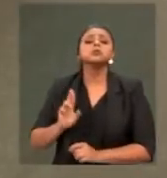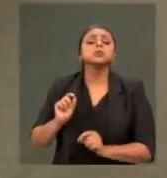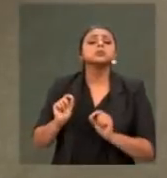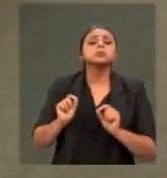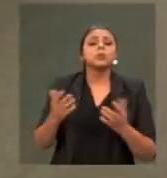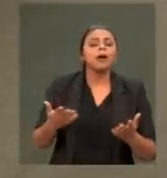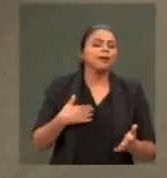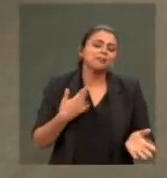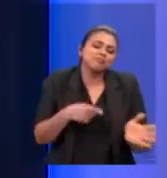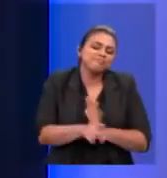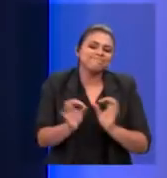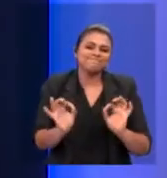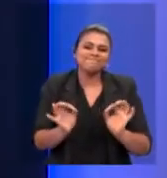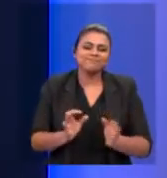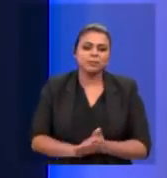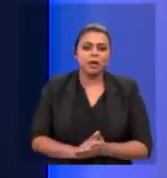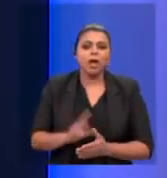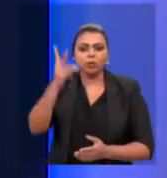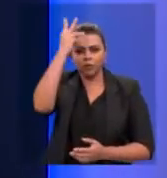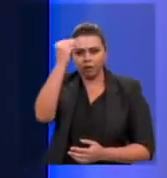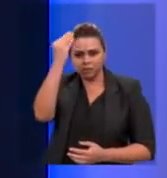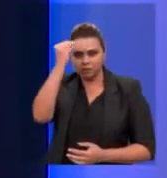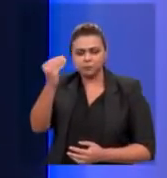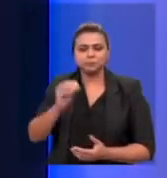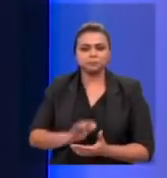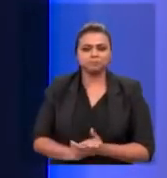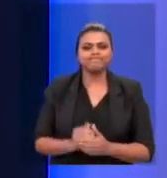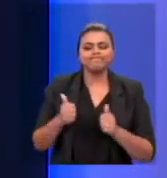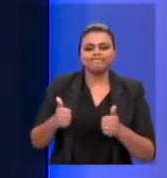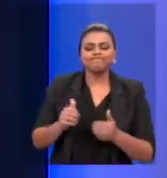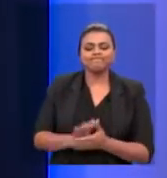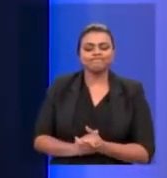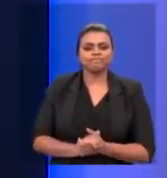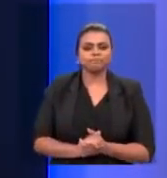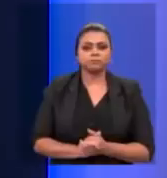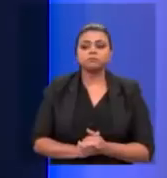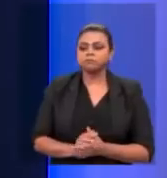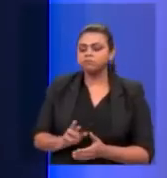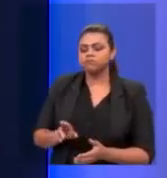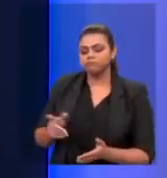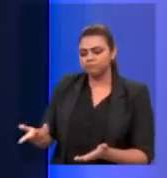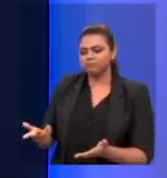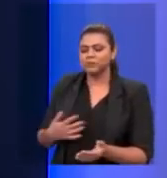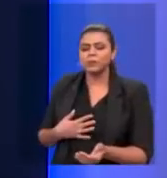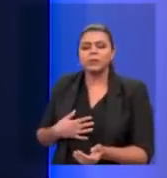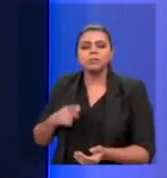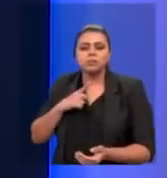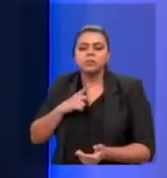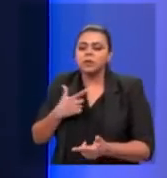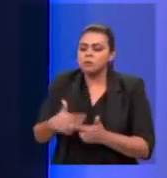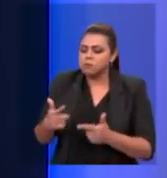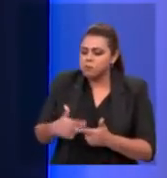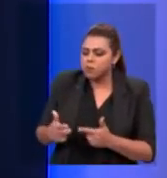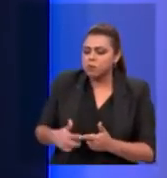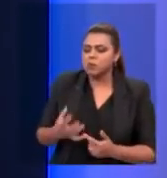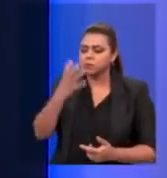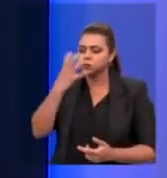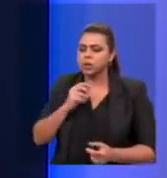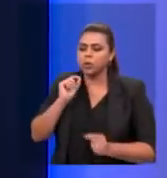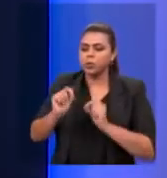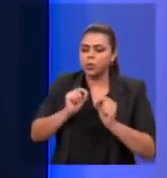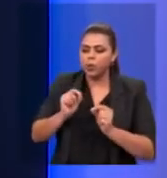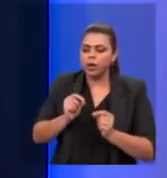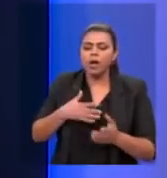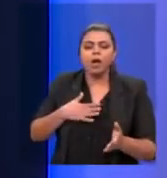perguntei anteriormente para renato casagrande ok candidato nós temos um problema muito sério que o escoamento